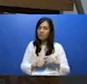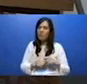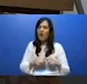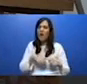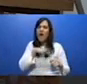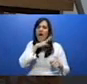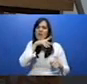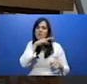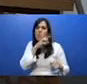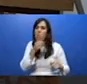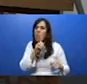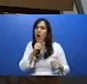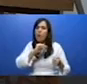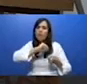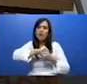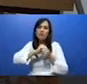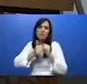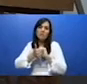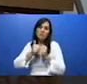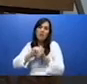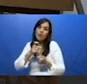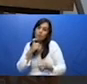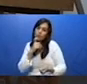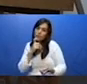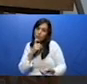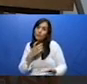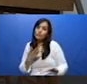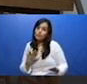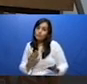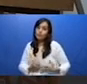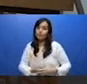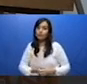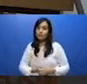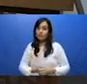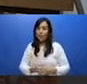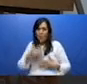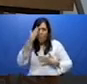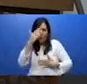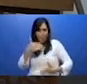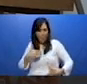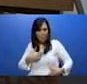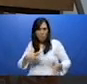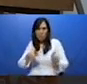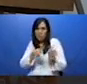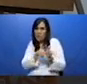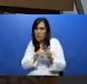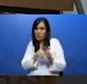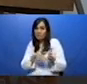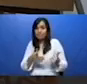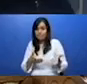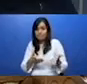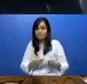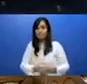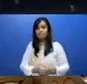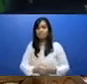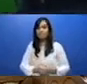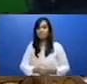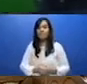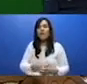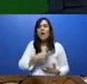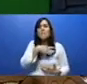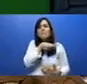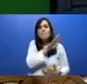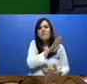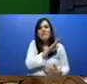para sobreviver em um ambiente frio. O que acontece com esses animais? B. As plantas